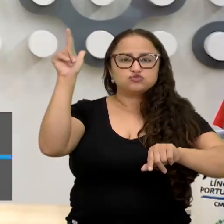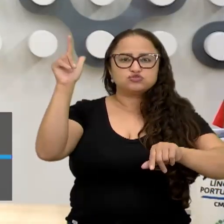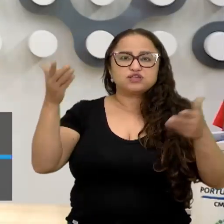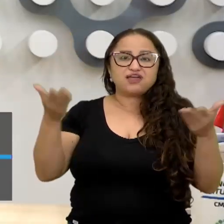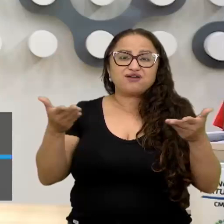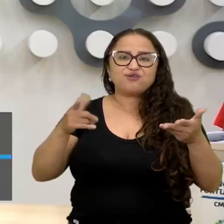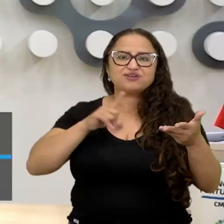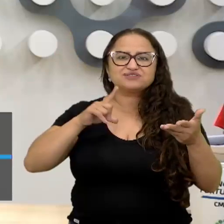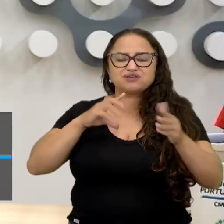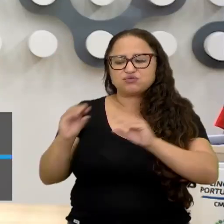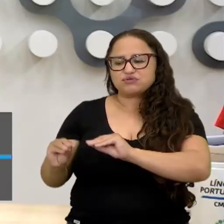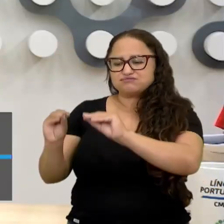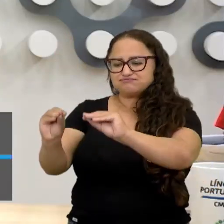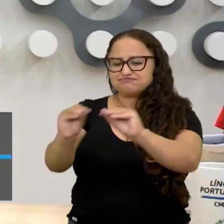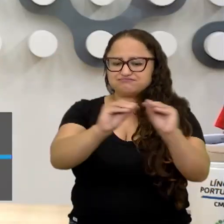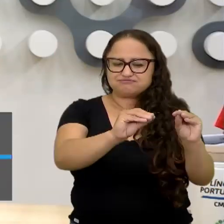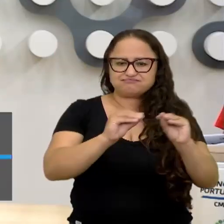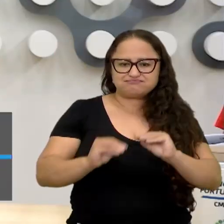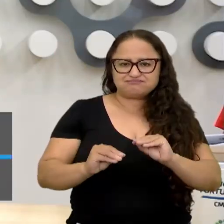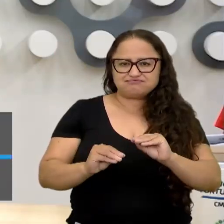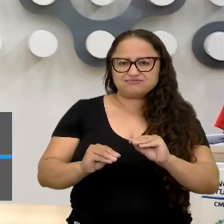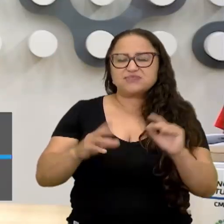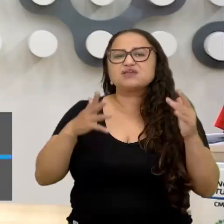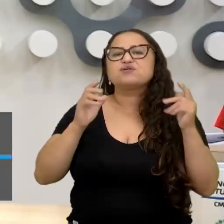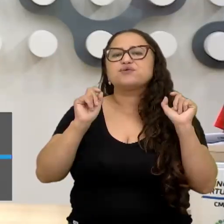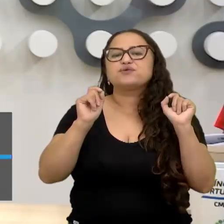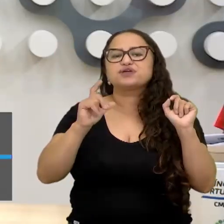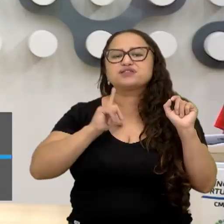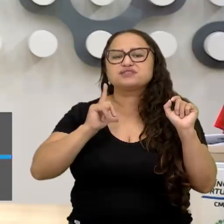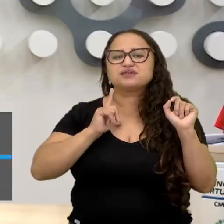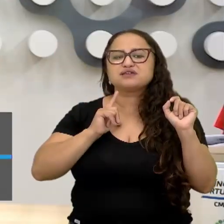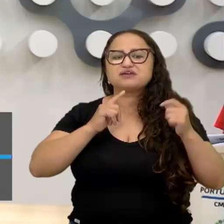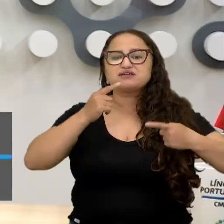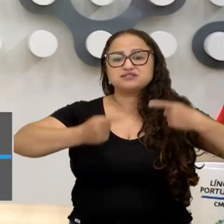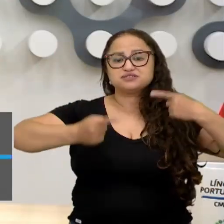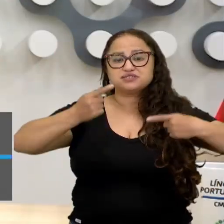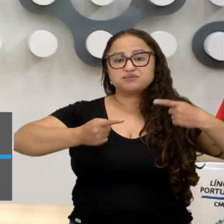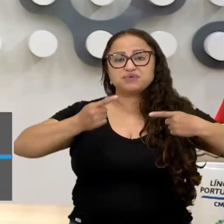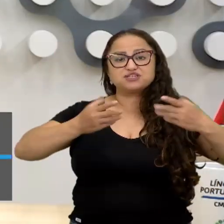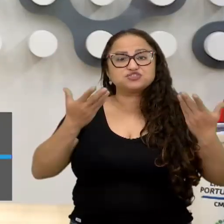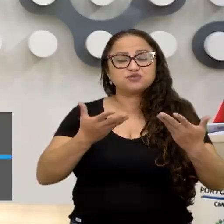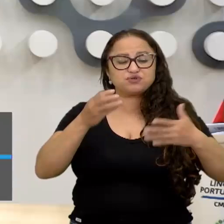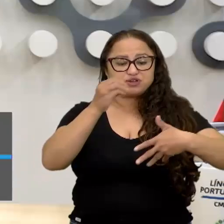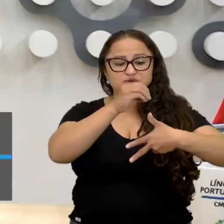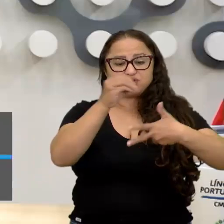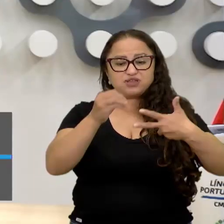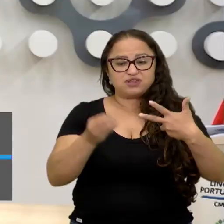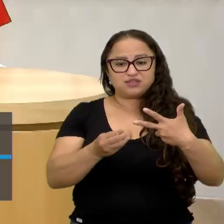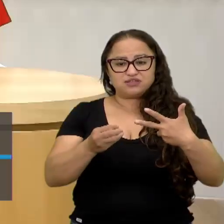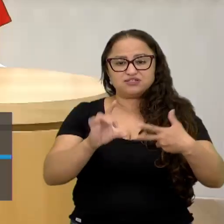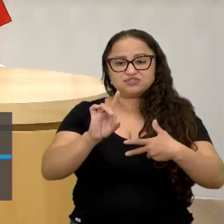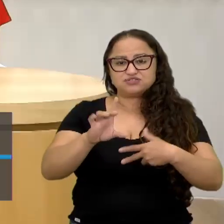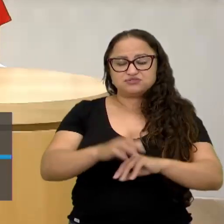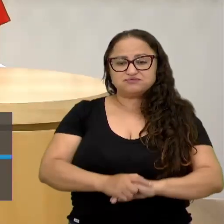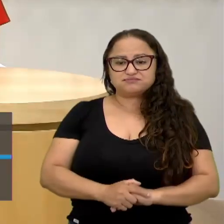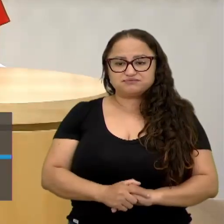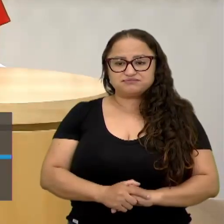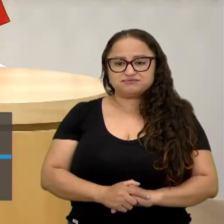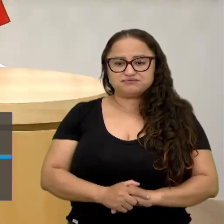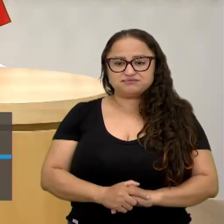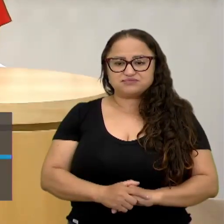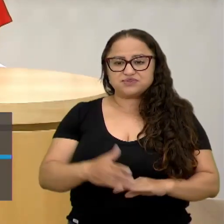imigrando. E esse debate foi posto no Enem desse fim de semana. Eu queria só ler, porque às vezes o aluno não